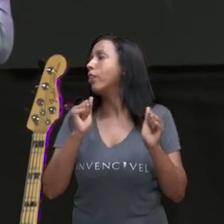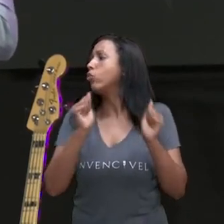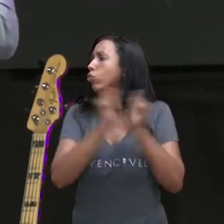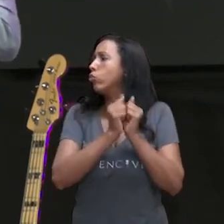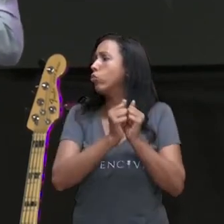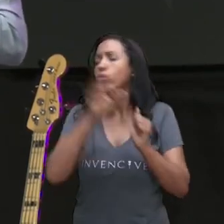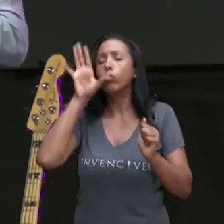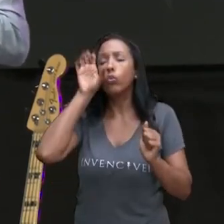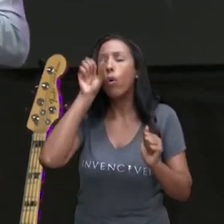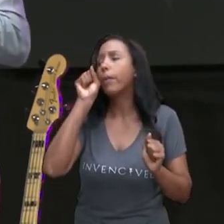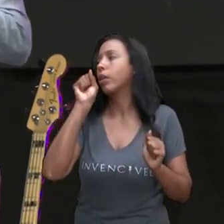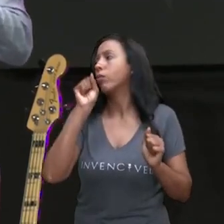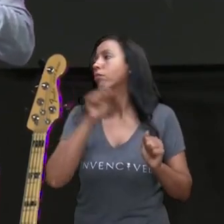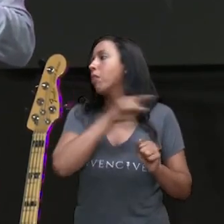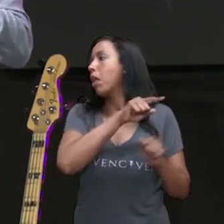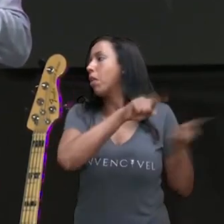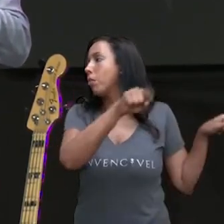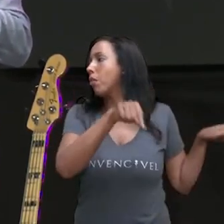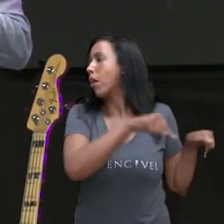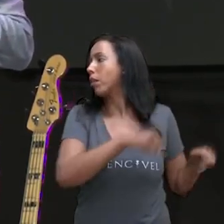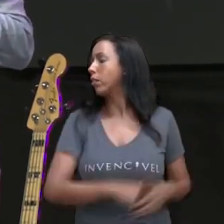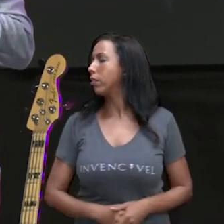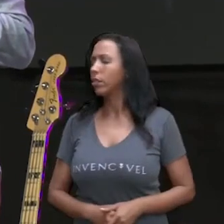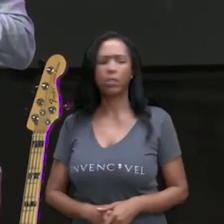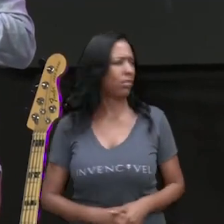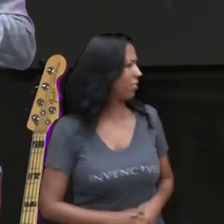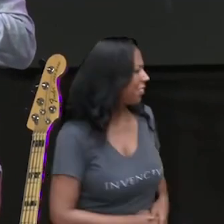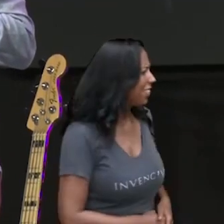Bota uma placa na porta da tua casa lá, motel da família.